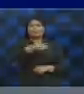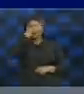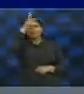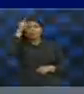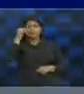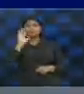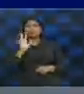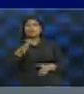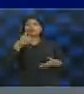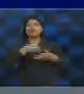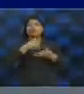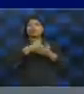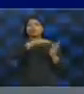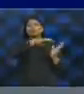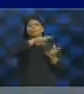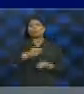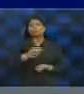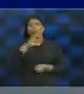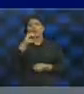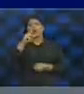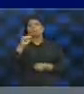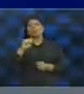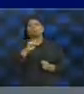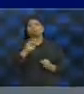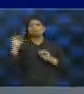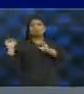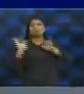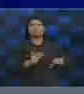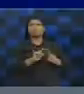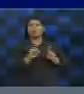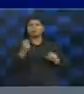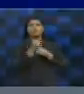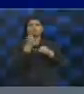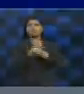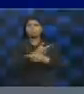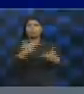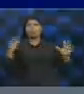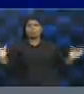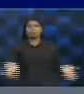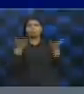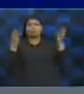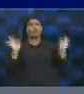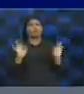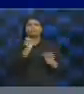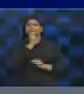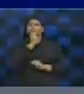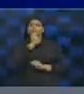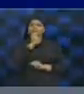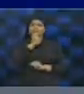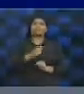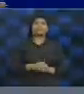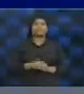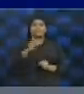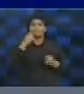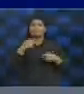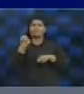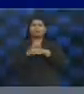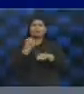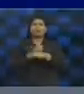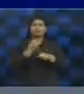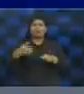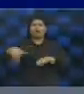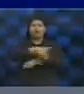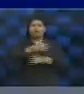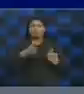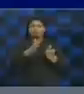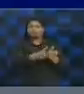entendo que o melhor caminho é o BRT. O BRT com obras de infraestrutura, com alargamento de vias. O BRT com ônibus com porta do